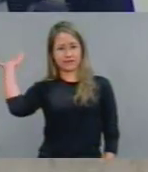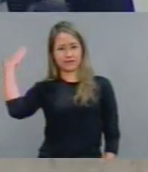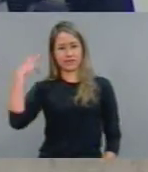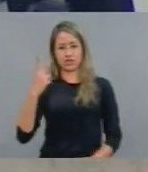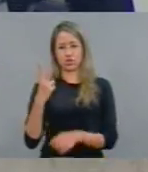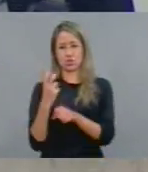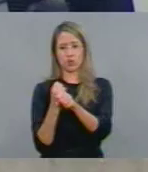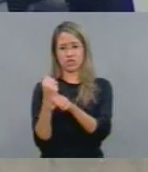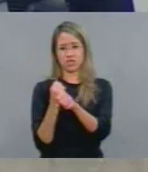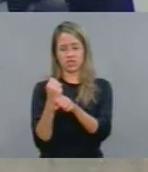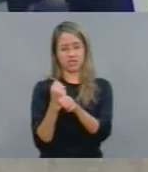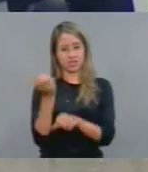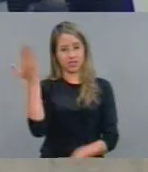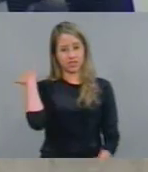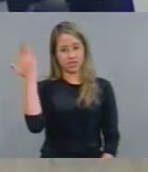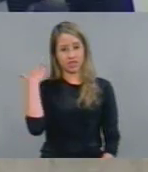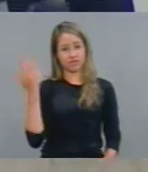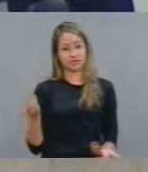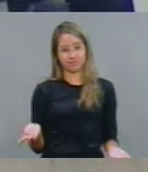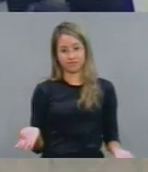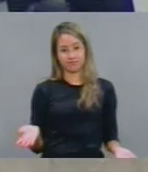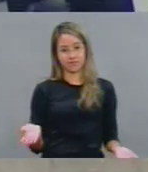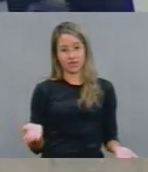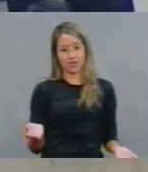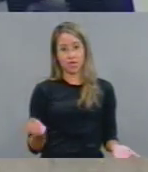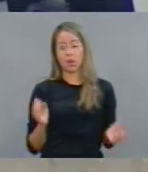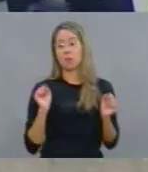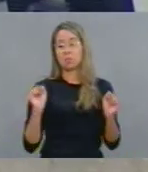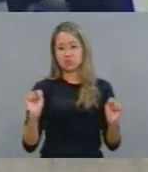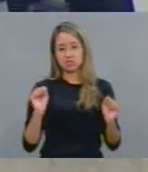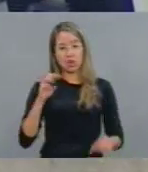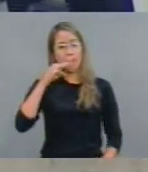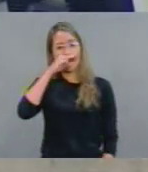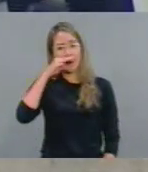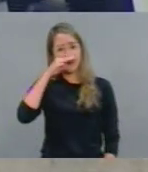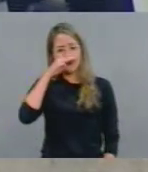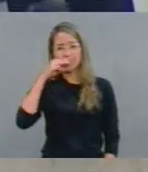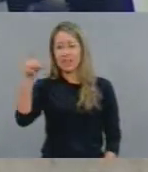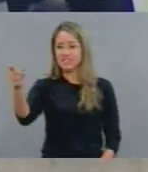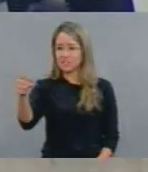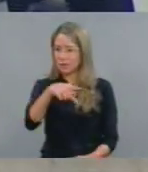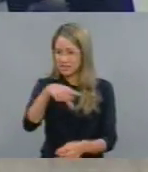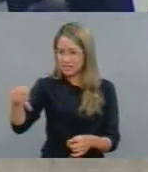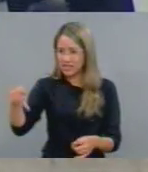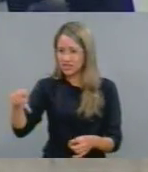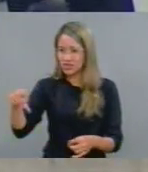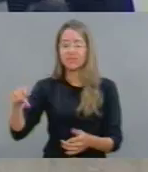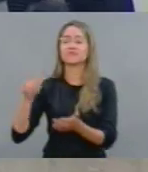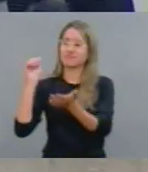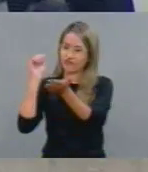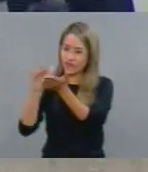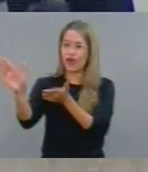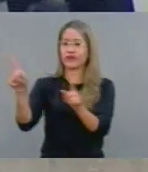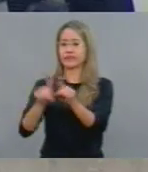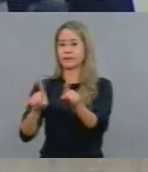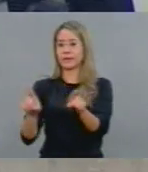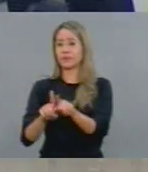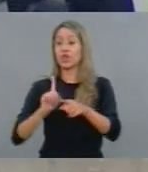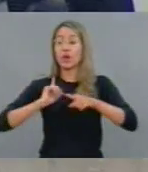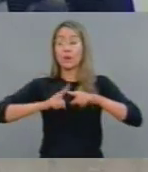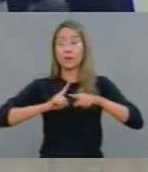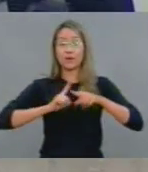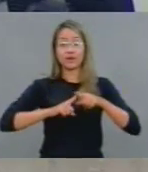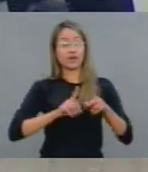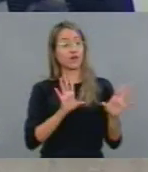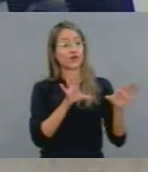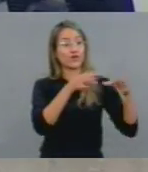para derrubar o presidente do Brasil. Podia ser até o Moisés Braz. Eles derrubariam. O objetivo é tomar de conta do que é nosso, das nossas riquezas. Esse movimento